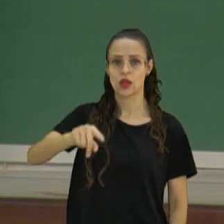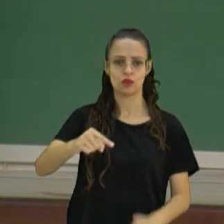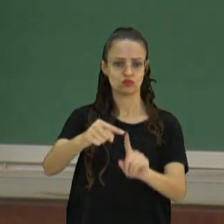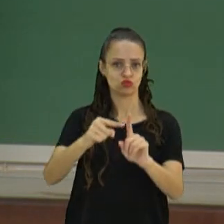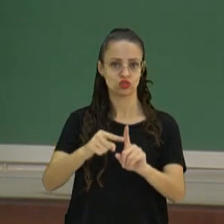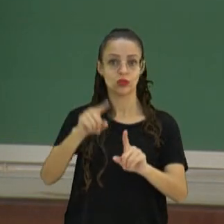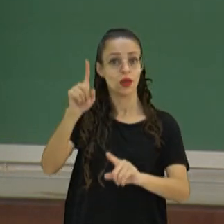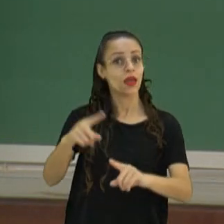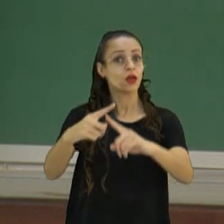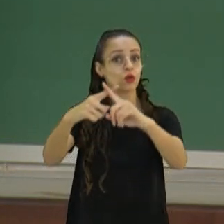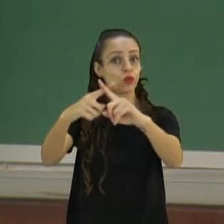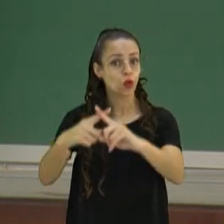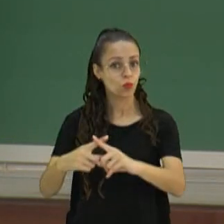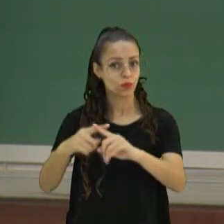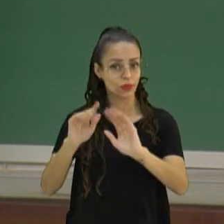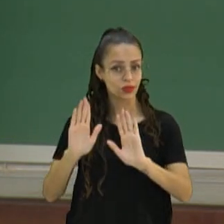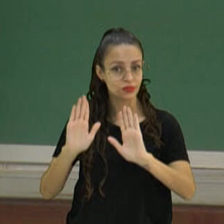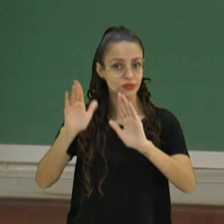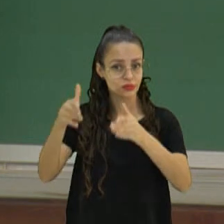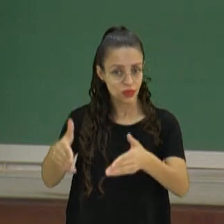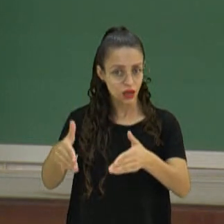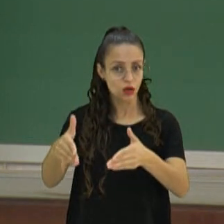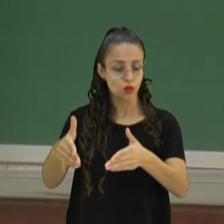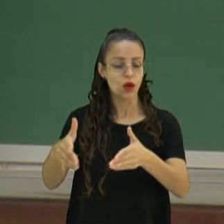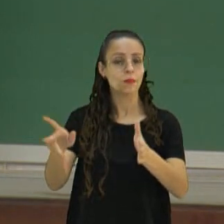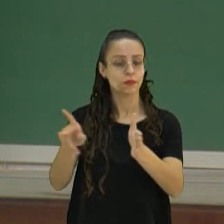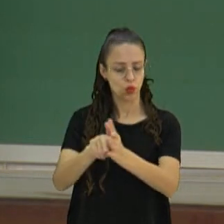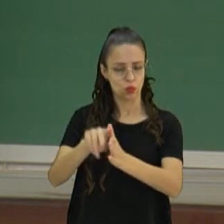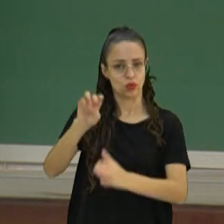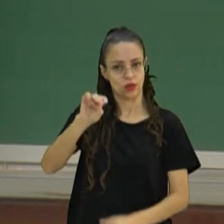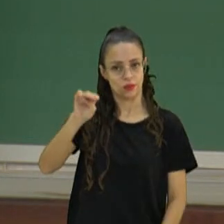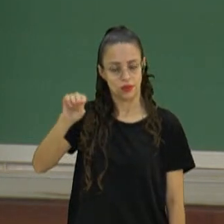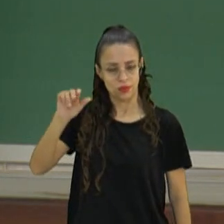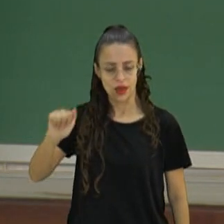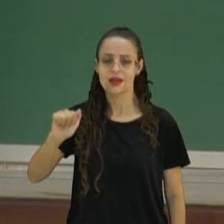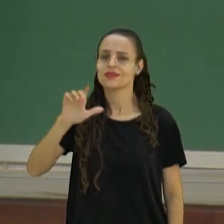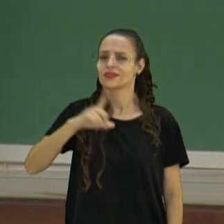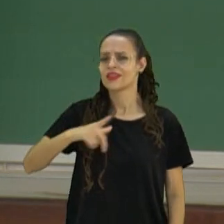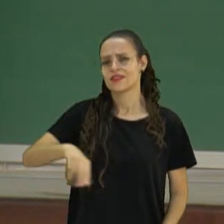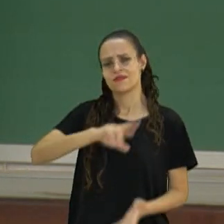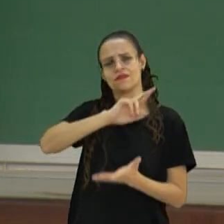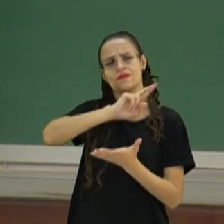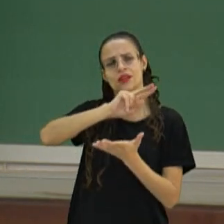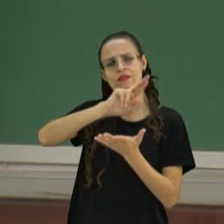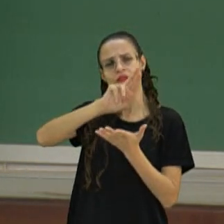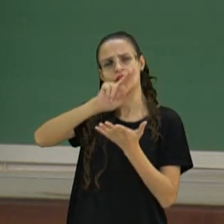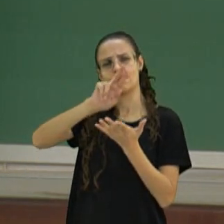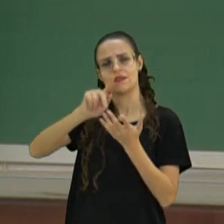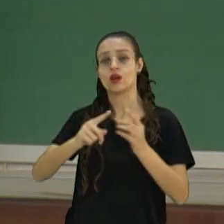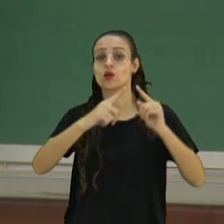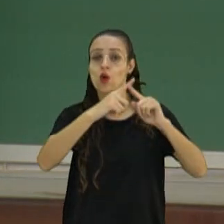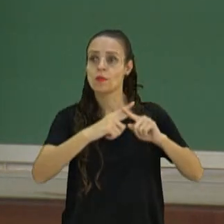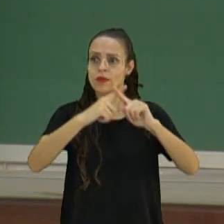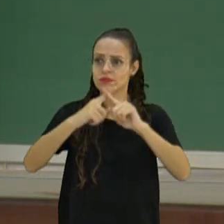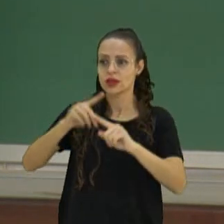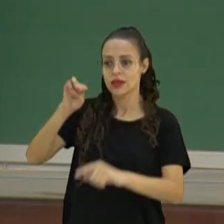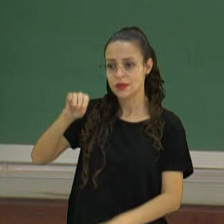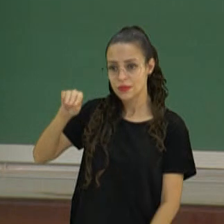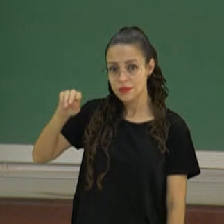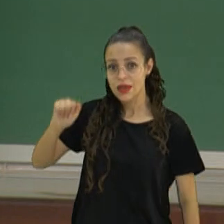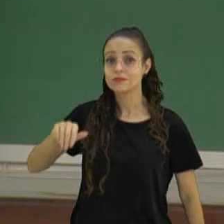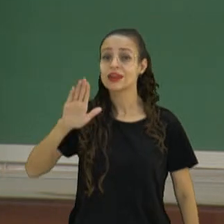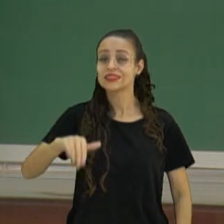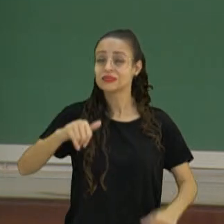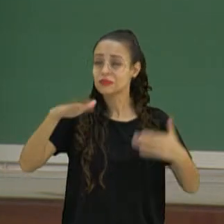uma competição de modalidade de MMA, né? Existem várias competições de MMA, né? Mas a que